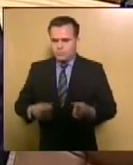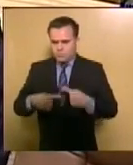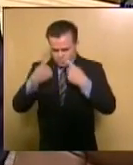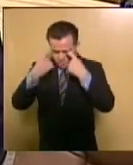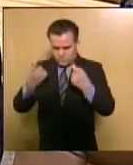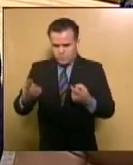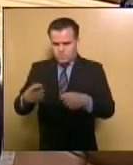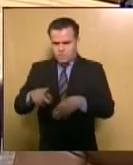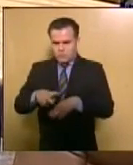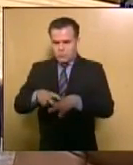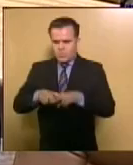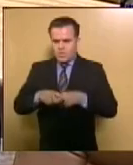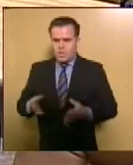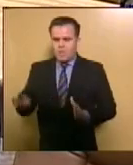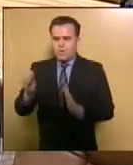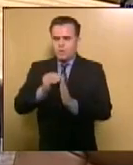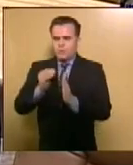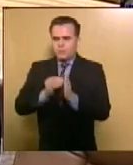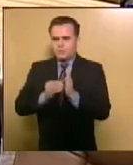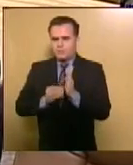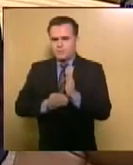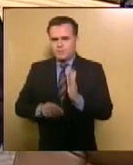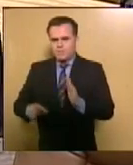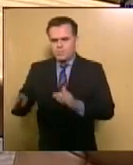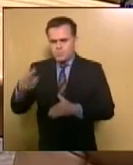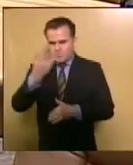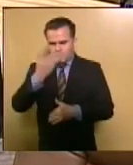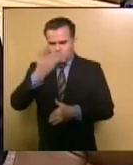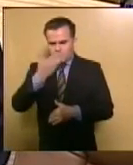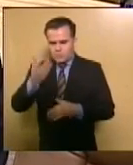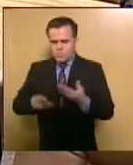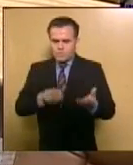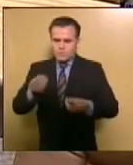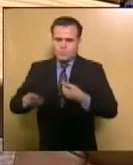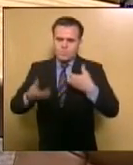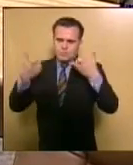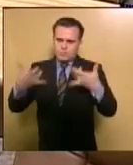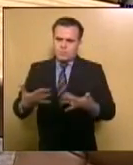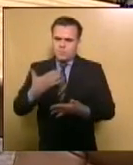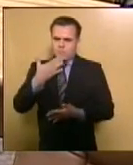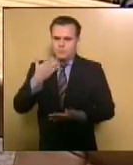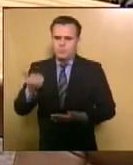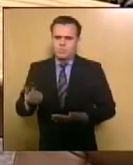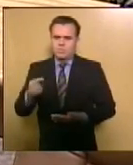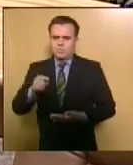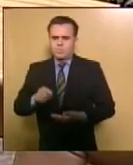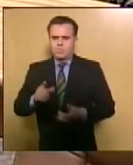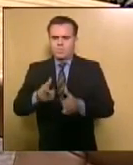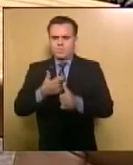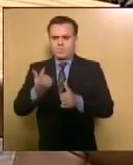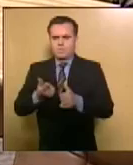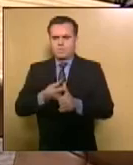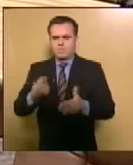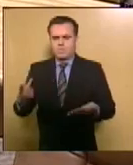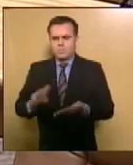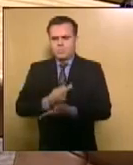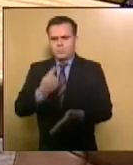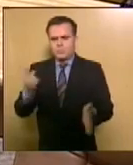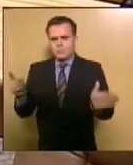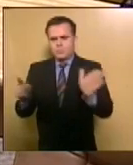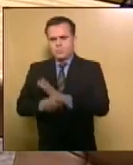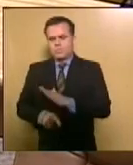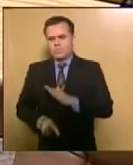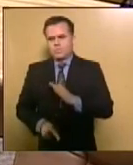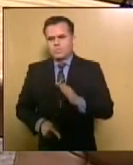anotei aqui apenas para ver se quem não pôde ver se pudesse falar um pouquinho sobre isso esse é o primeiro ponto da da pergunta